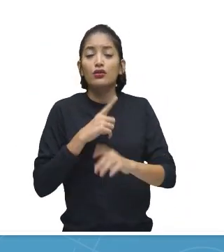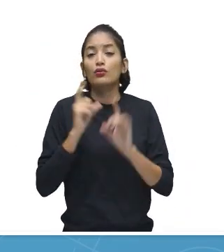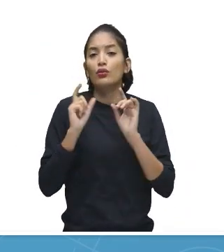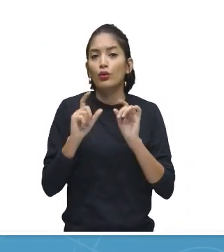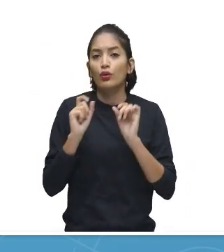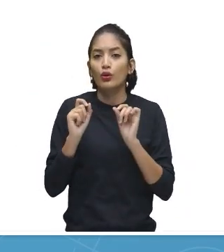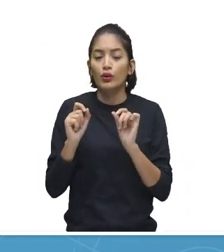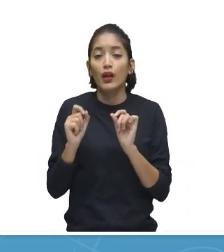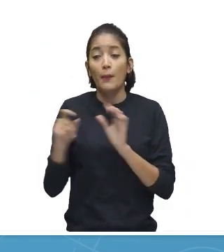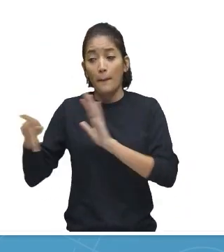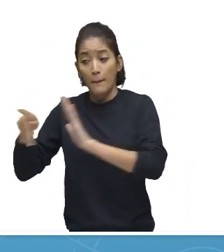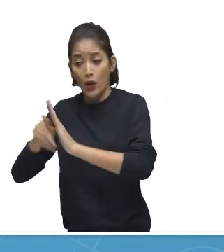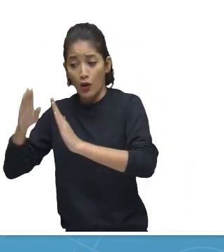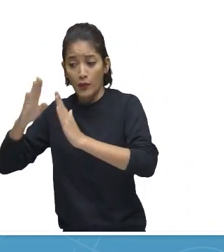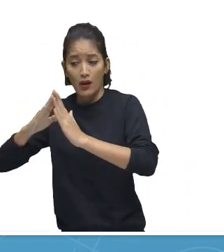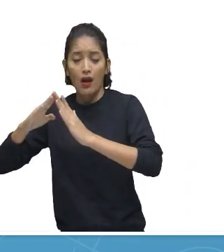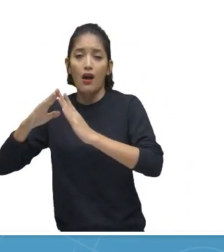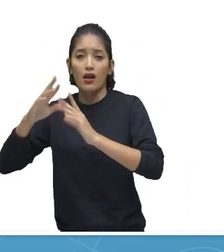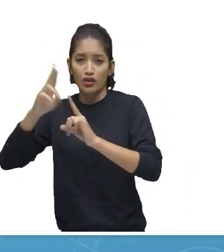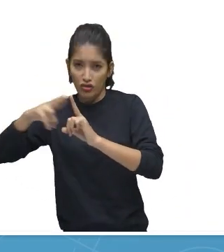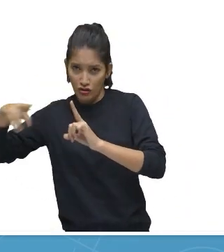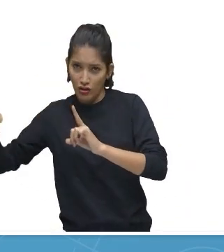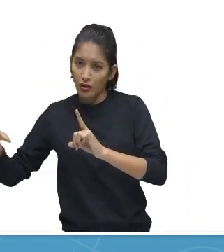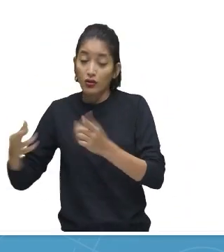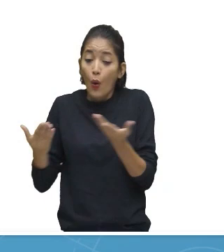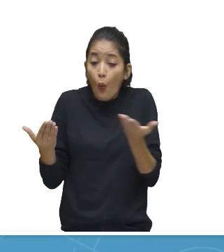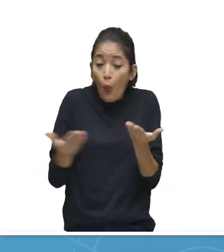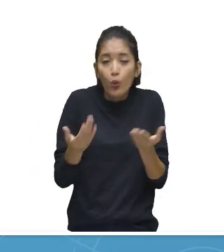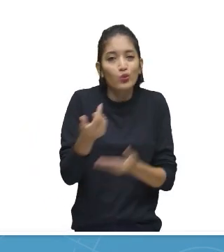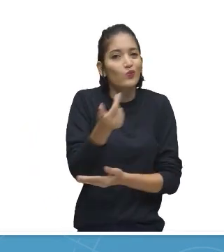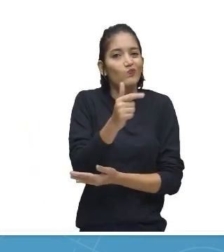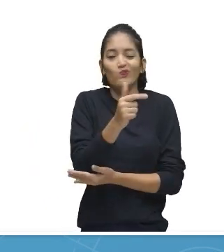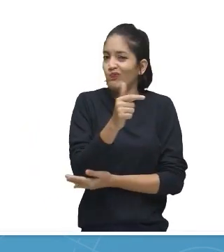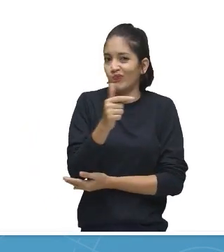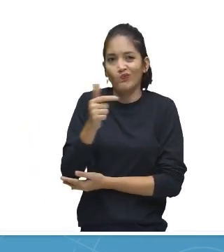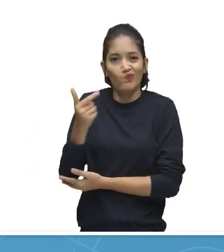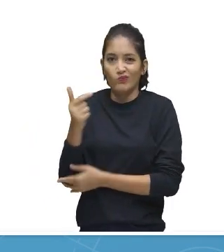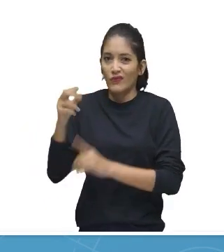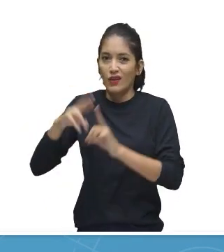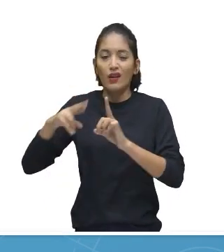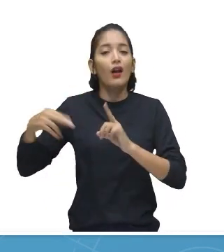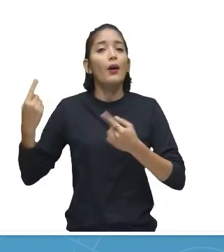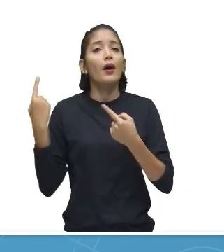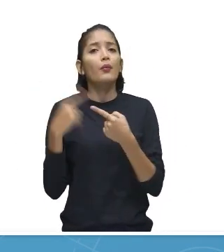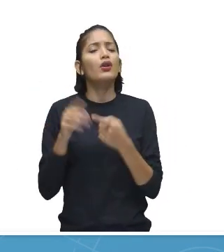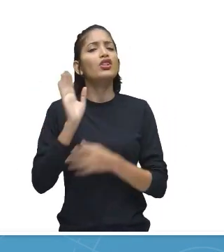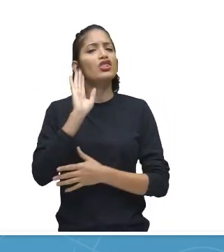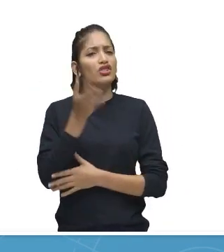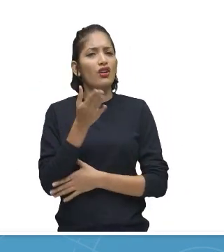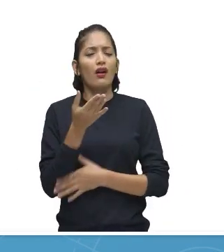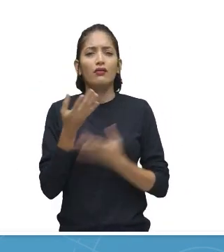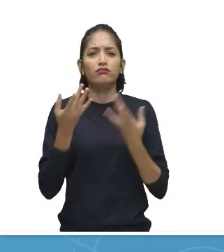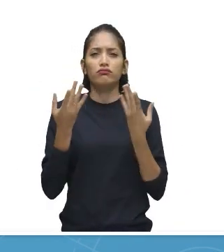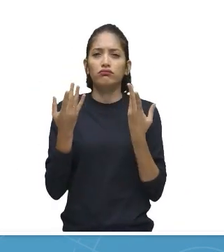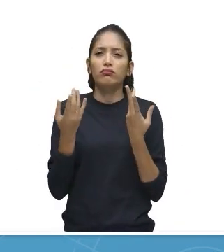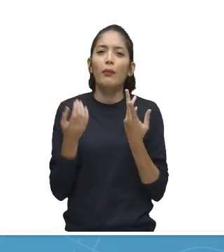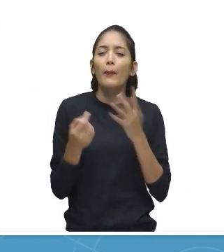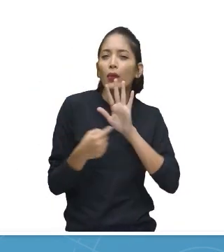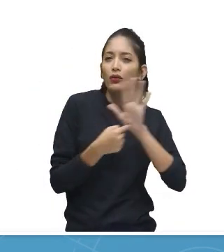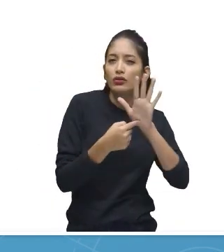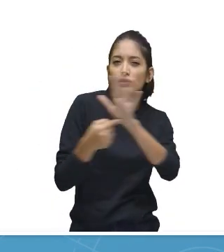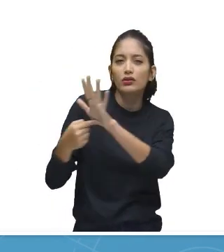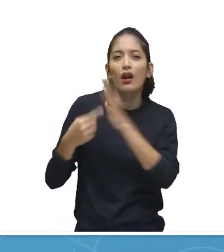questão religiosa, que a gente já não tem, né, tanto essa questão religiosa, porque eles já são mais naturalistas, eles já queriam